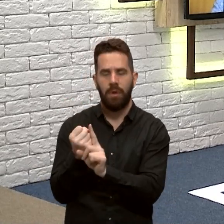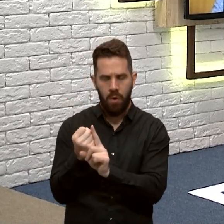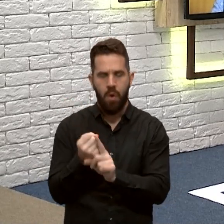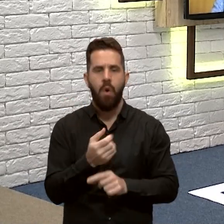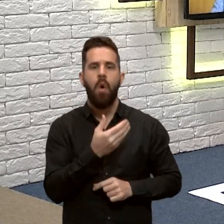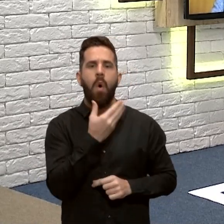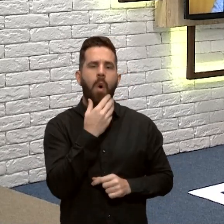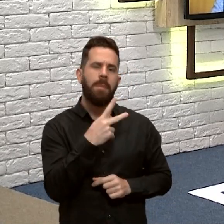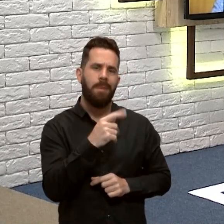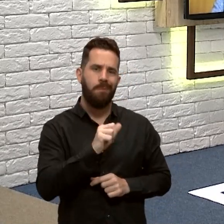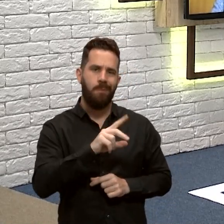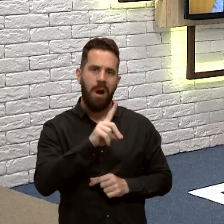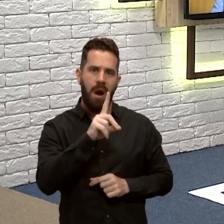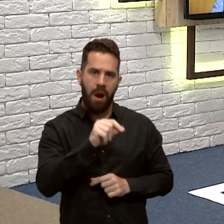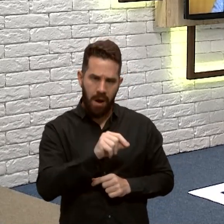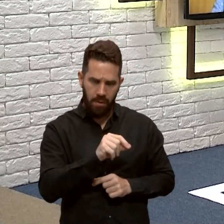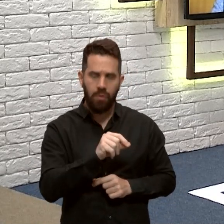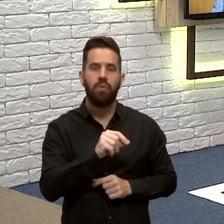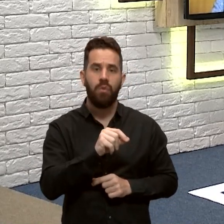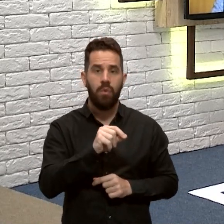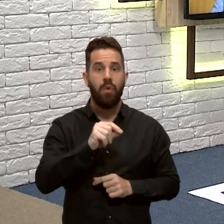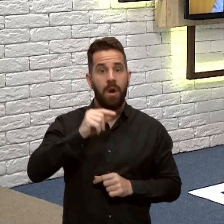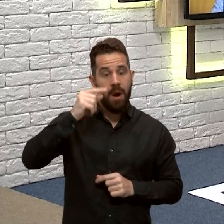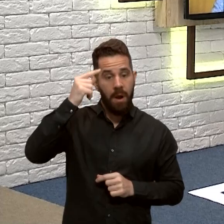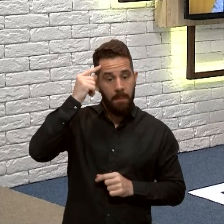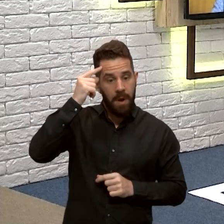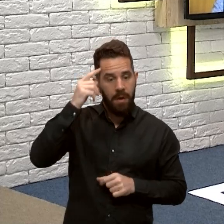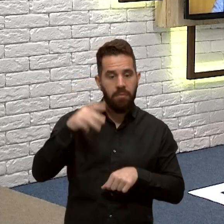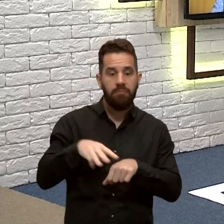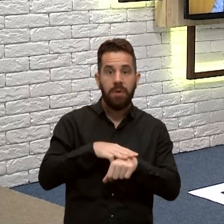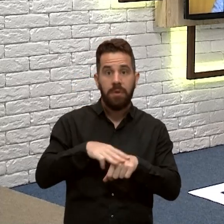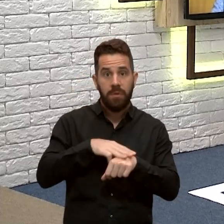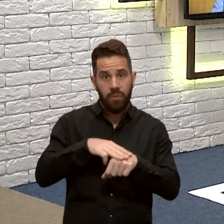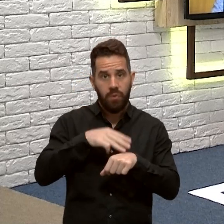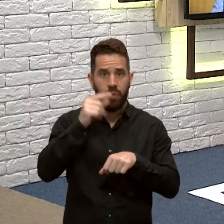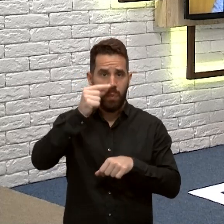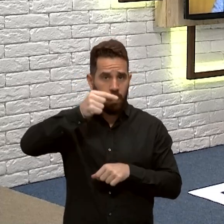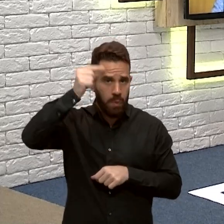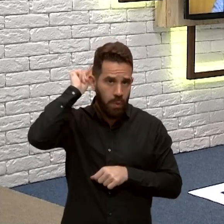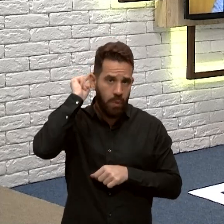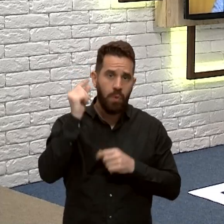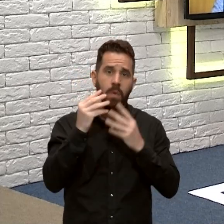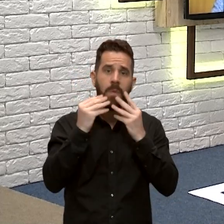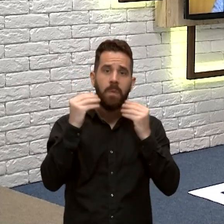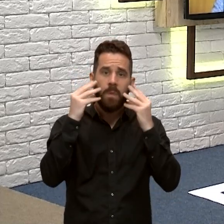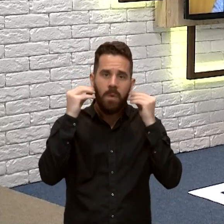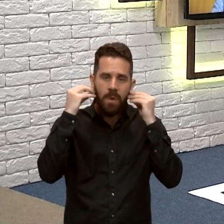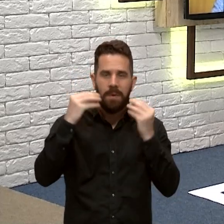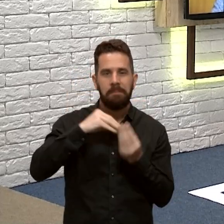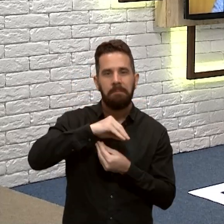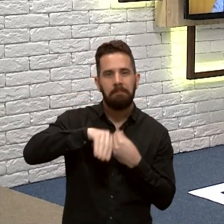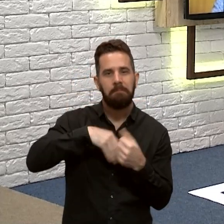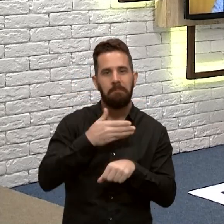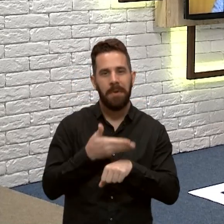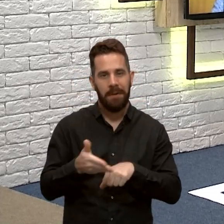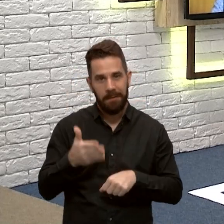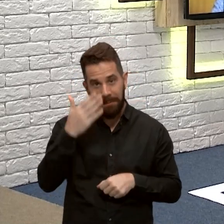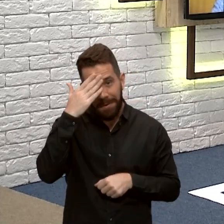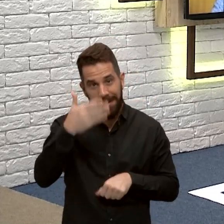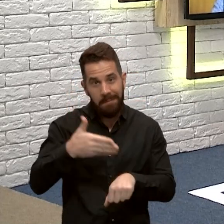homem pardo, com cabelos castanhos curtos e barba levemente grisalha. Olá, Eduardo, muito obrigada também pela sua